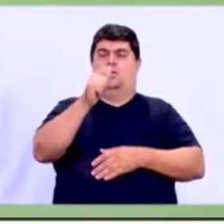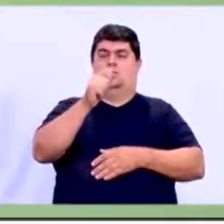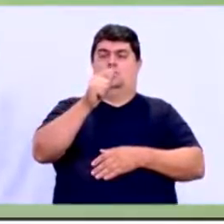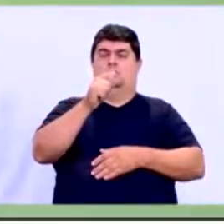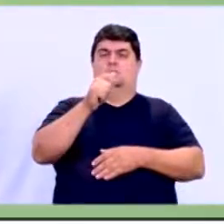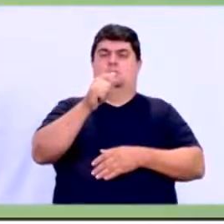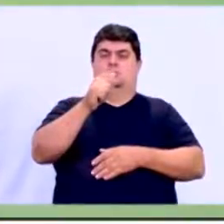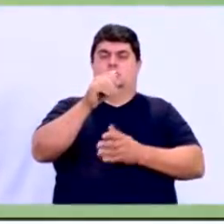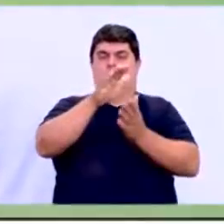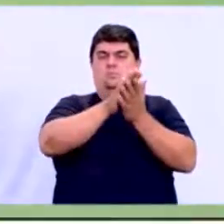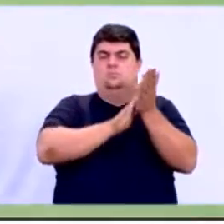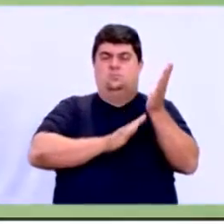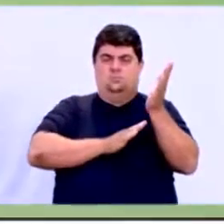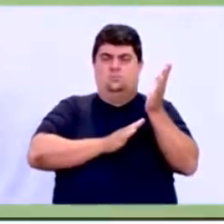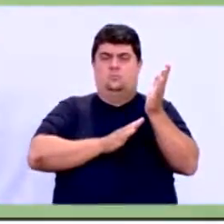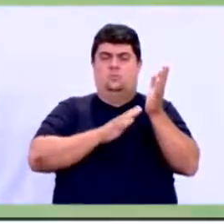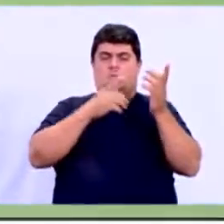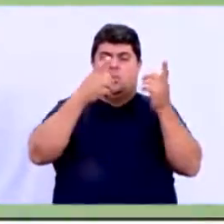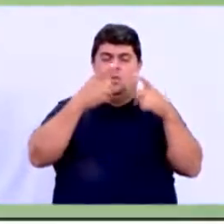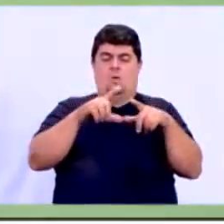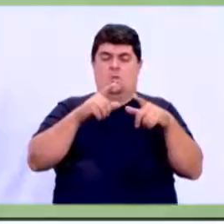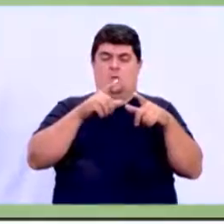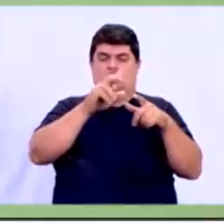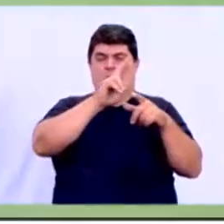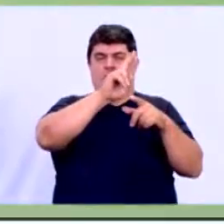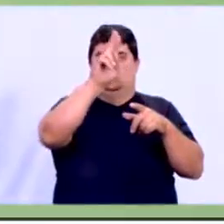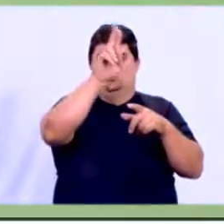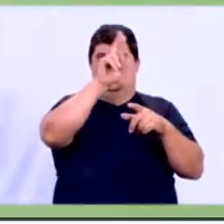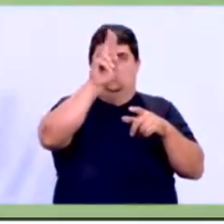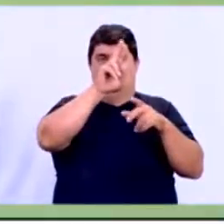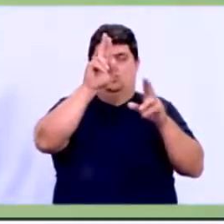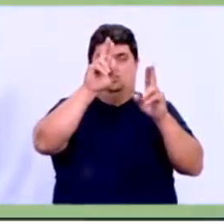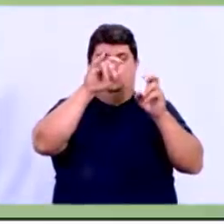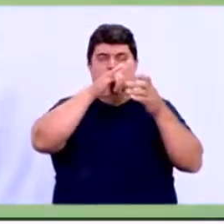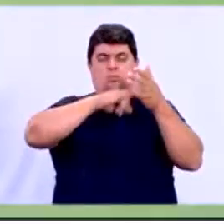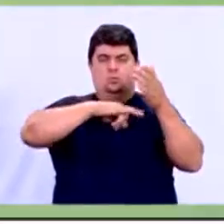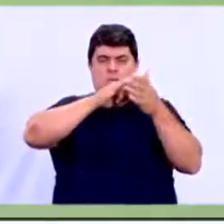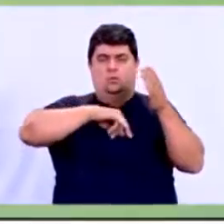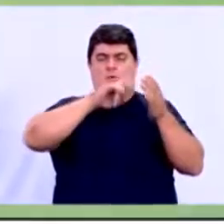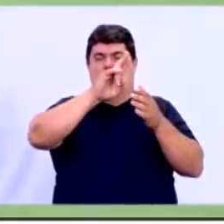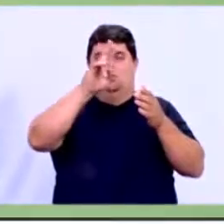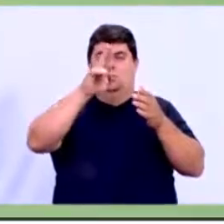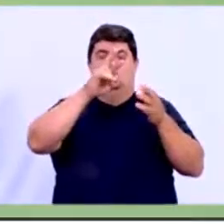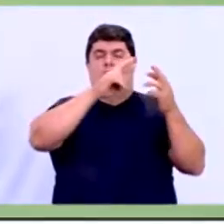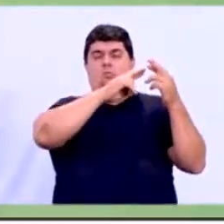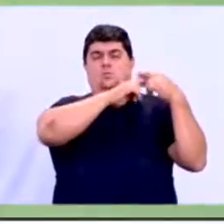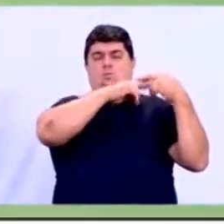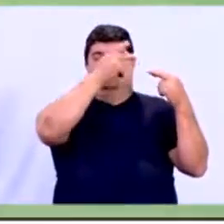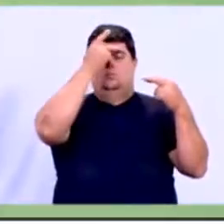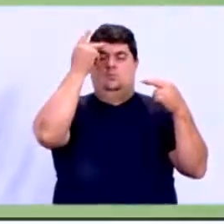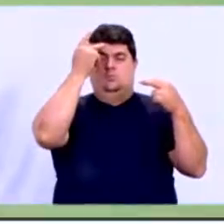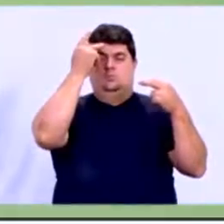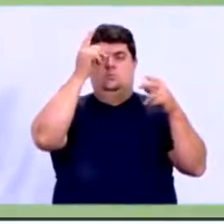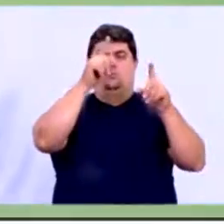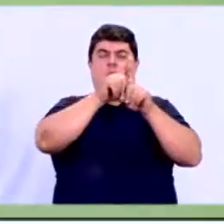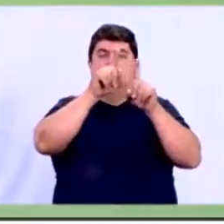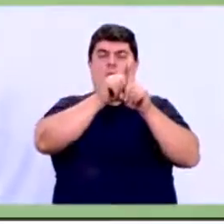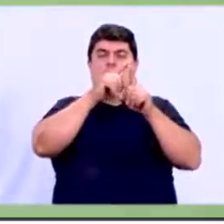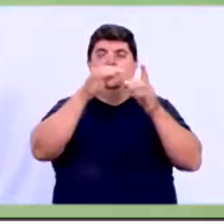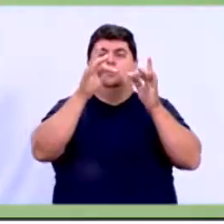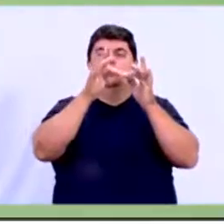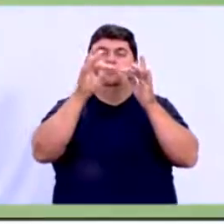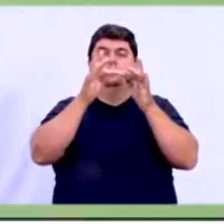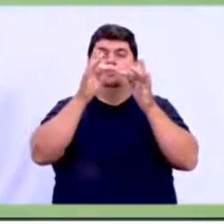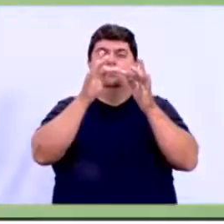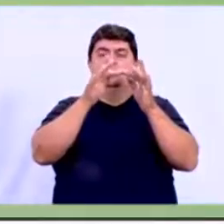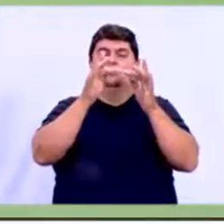né? Onde ela traz o título do documento, o nome do responsável e os contatos,